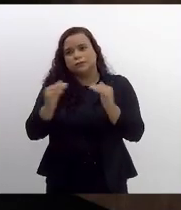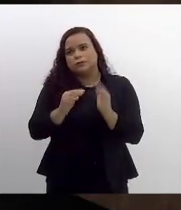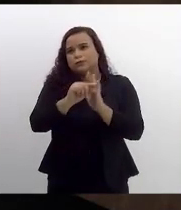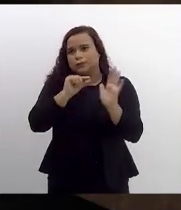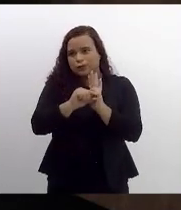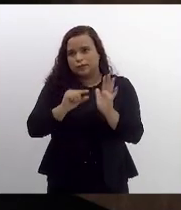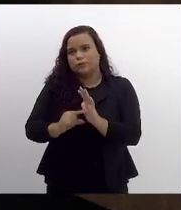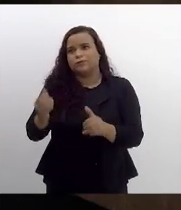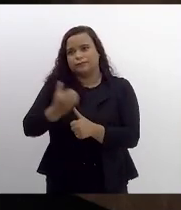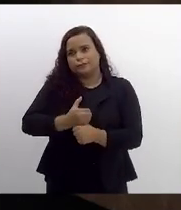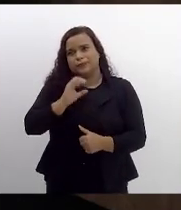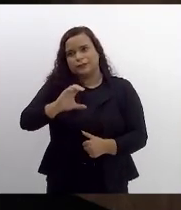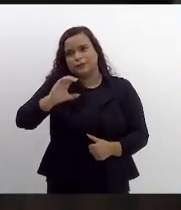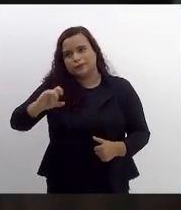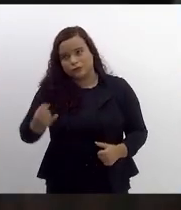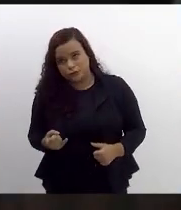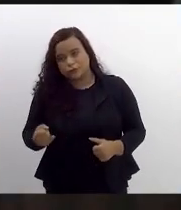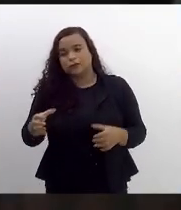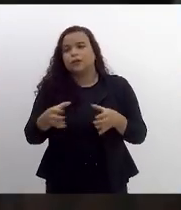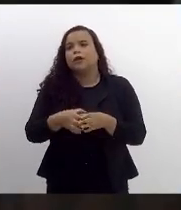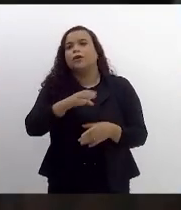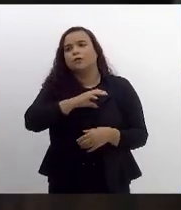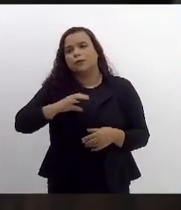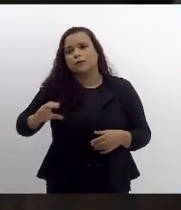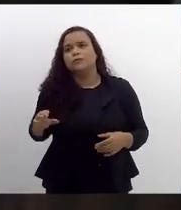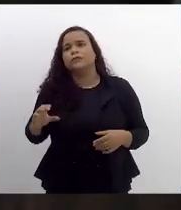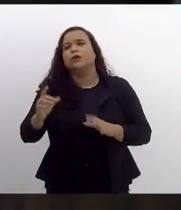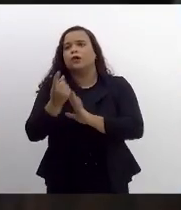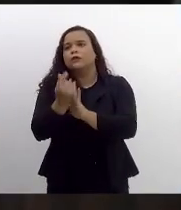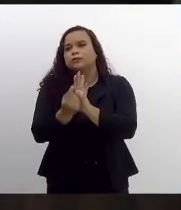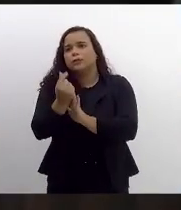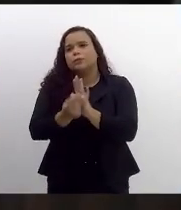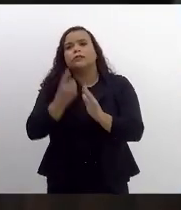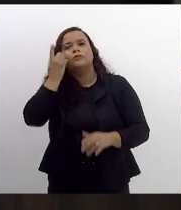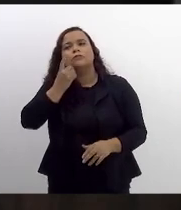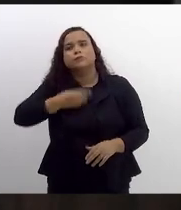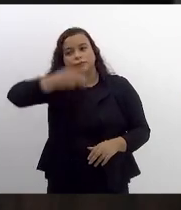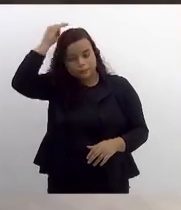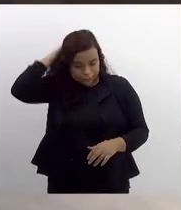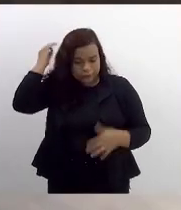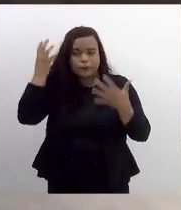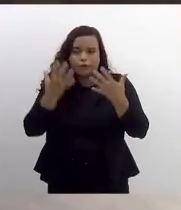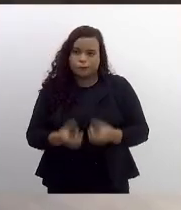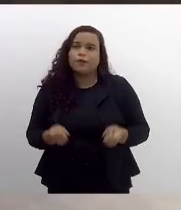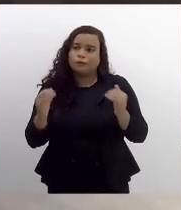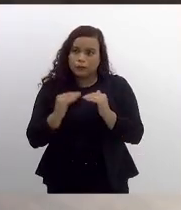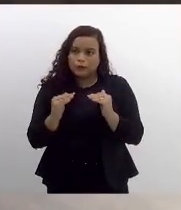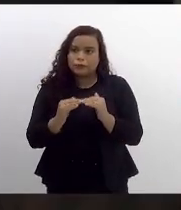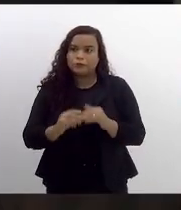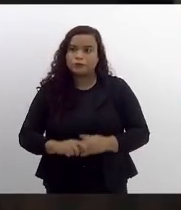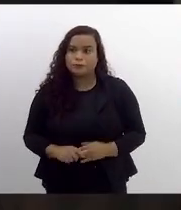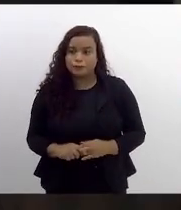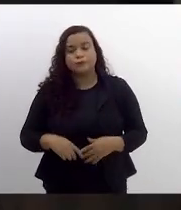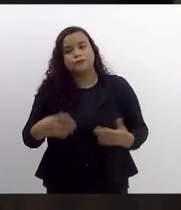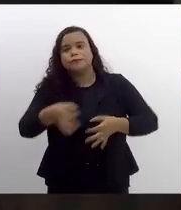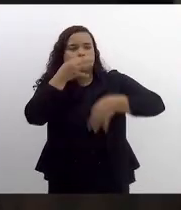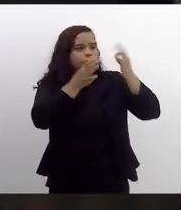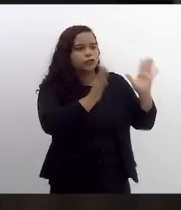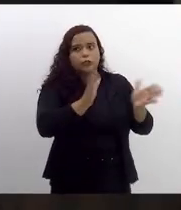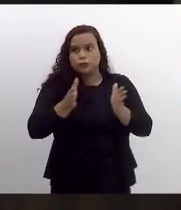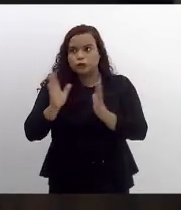substitutivo da ccj pela comissão de orçamento Deputado Márcio Pacheco favorável Presidente pareceres emitidos